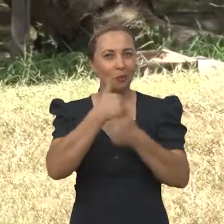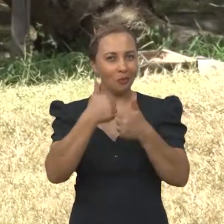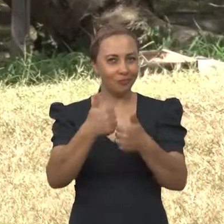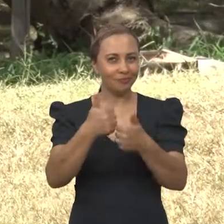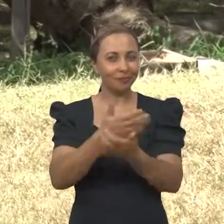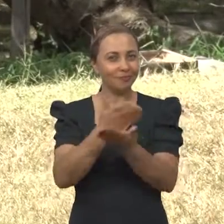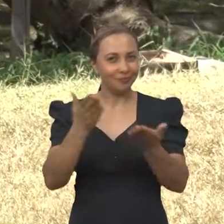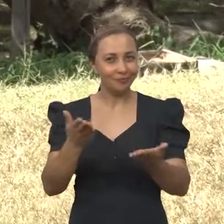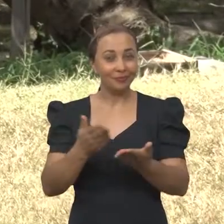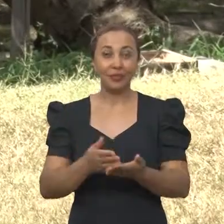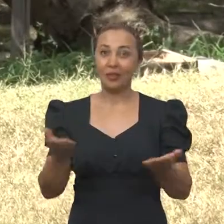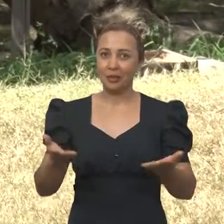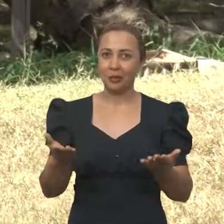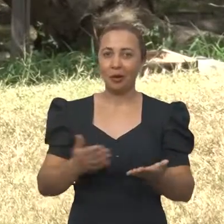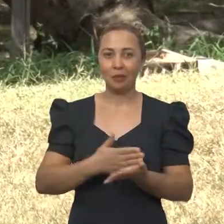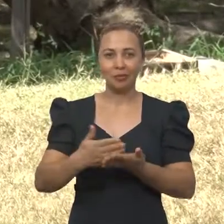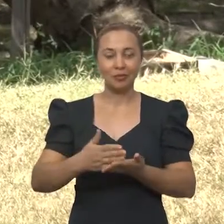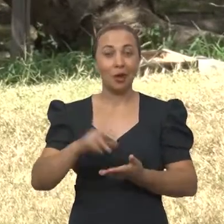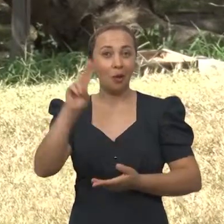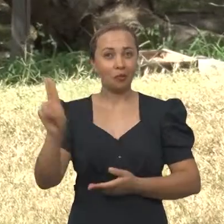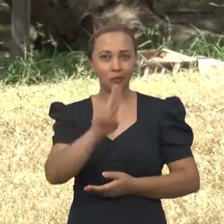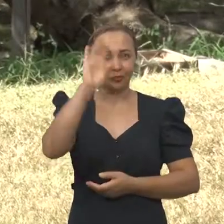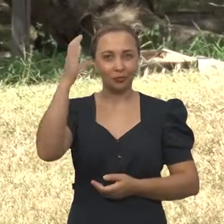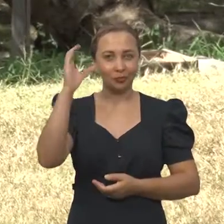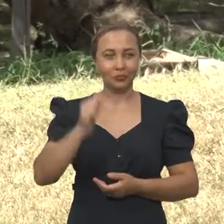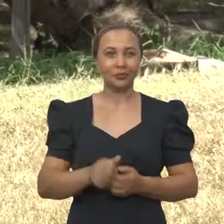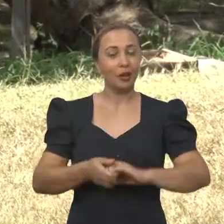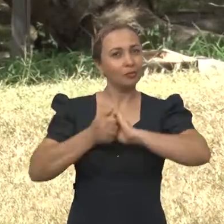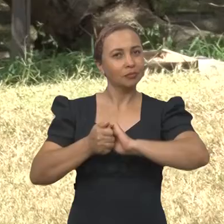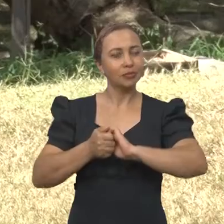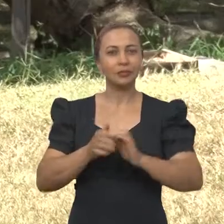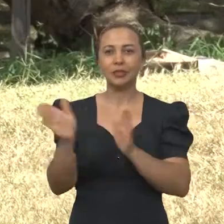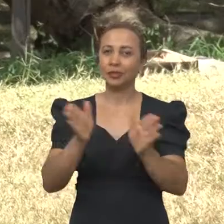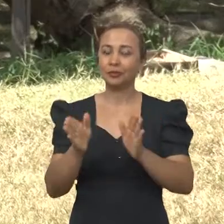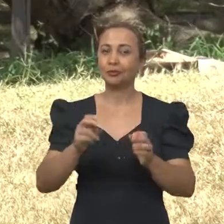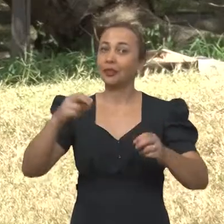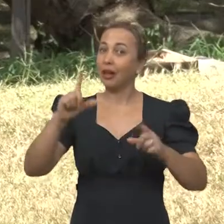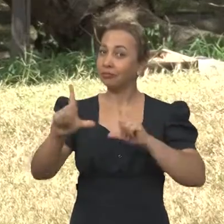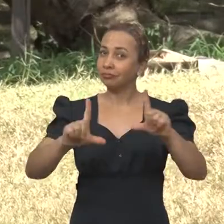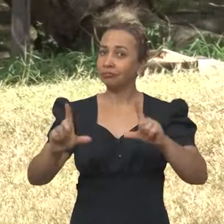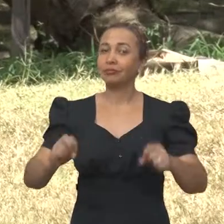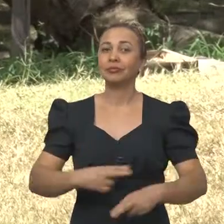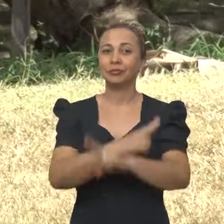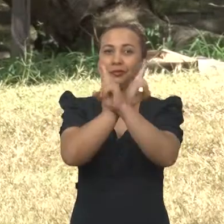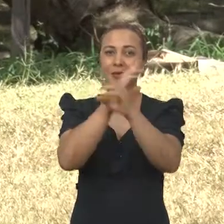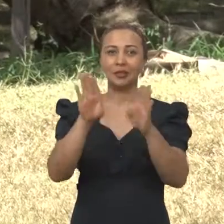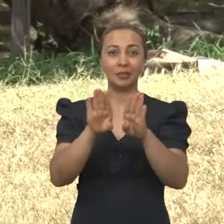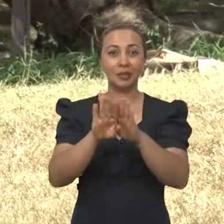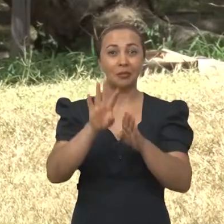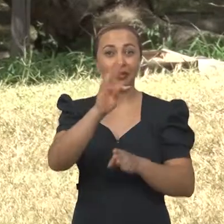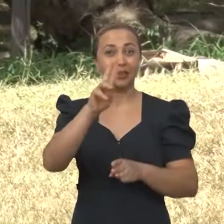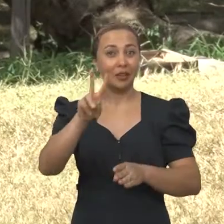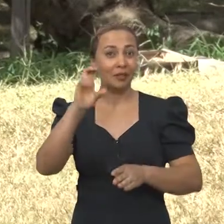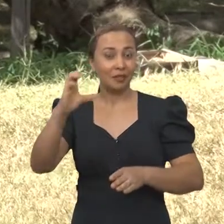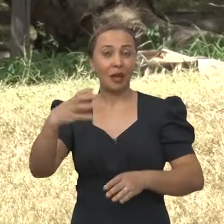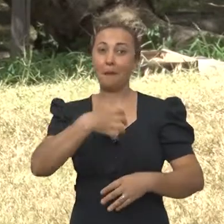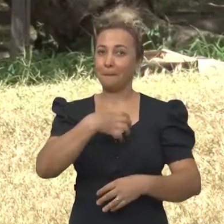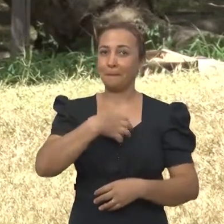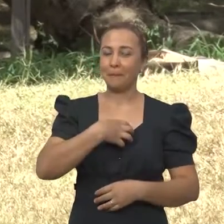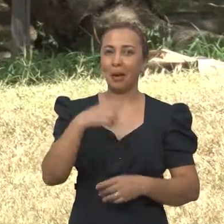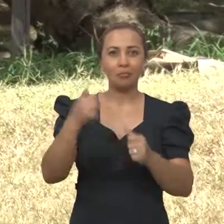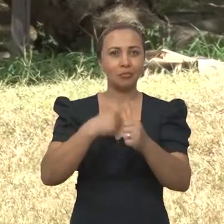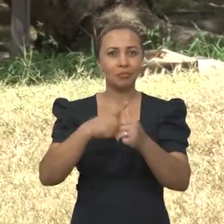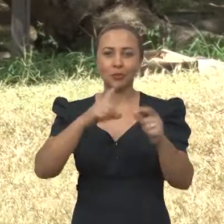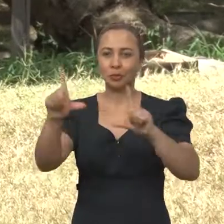Olá, tudo bem com você? Está no ar mais um Universiência, uma parceria entre a TV UESB e a TVE Bahia para a produção